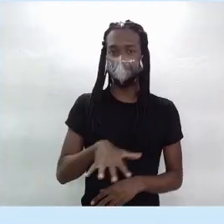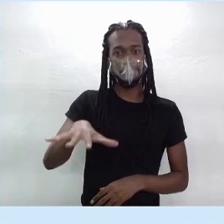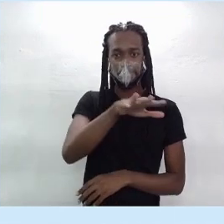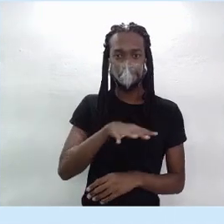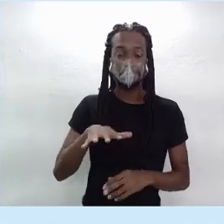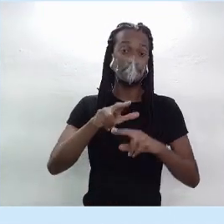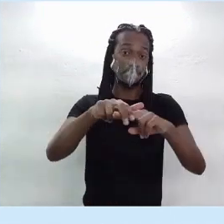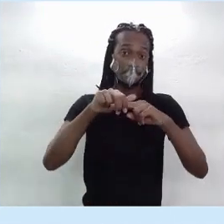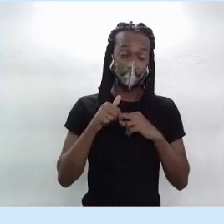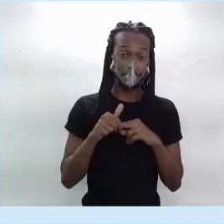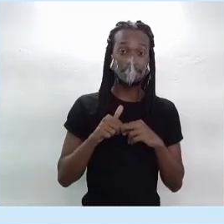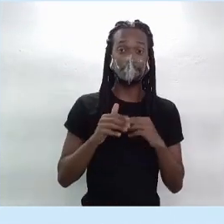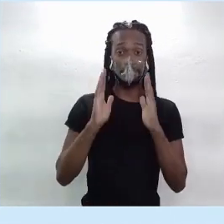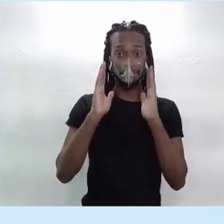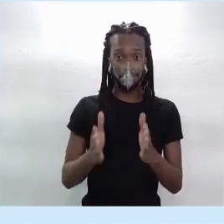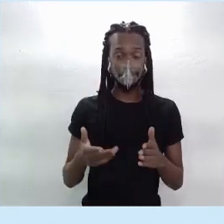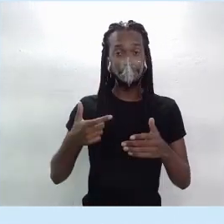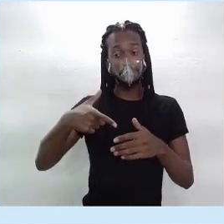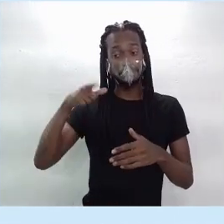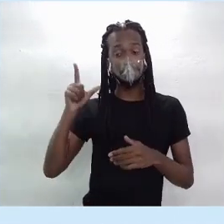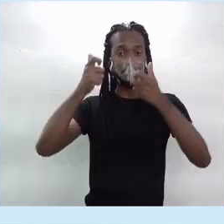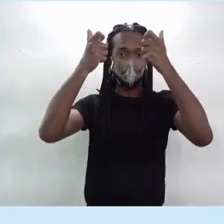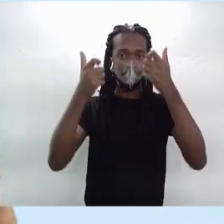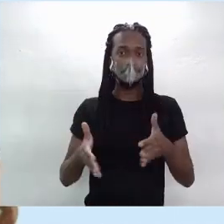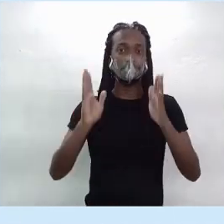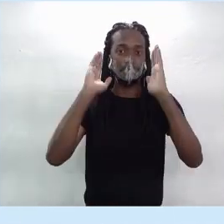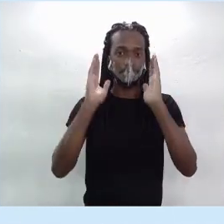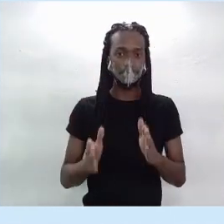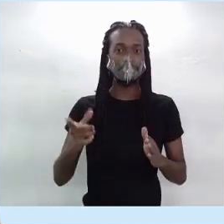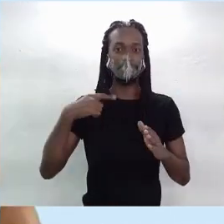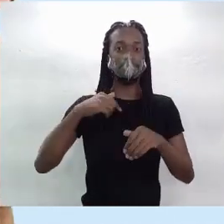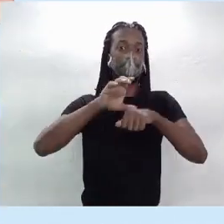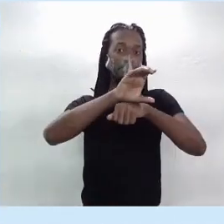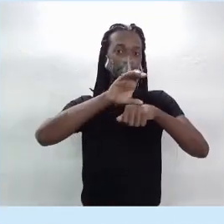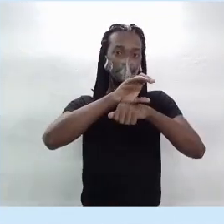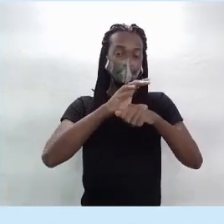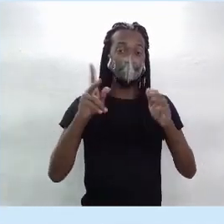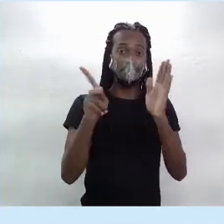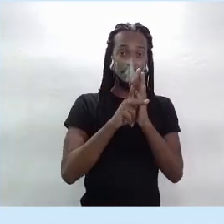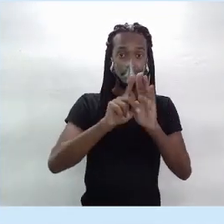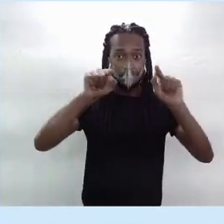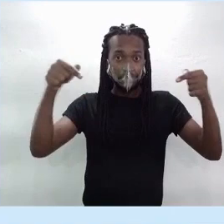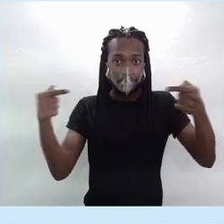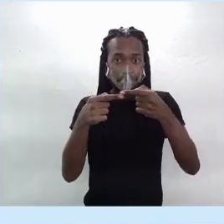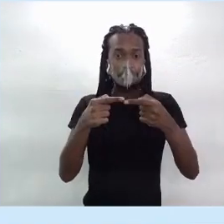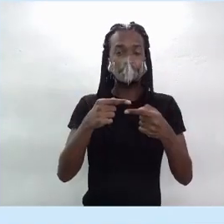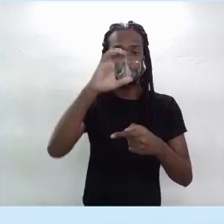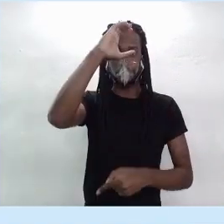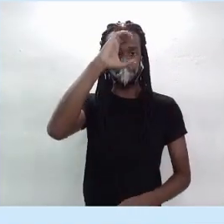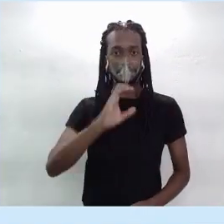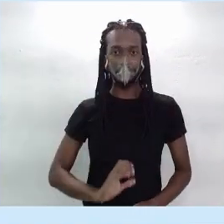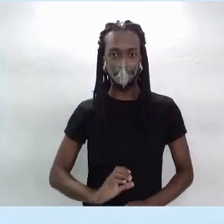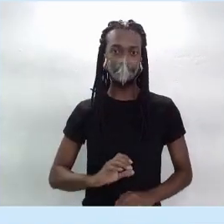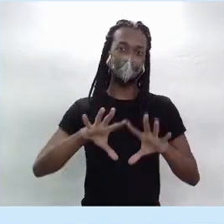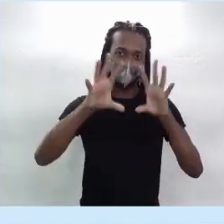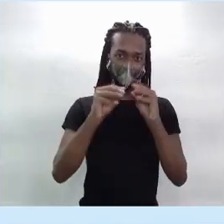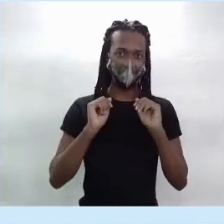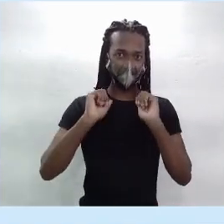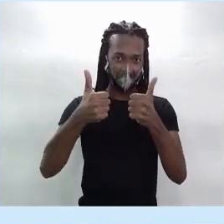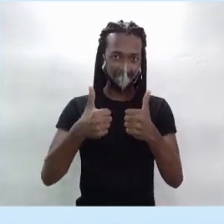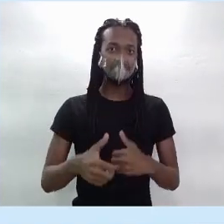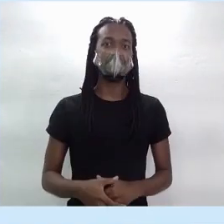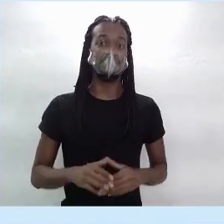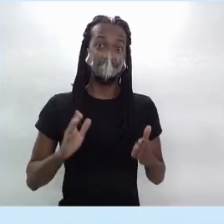representatividade. É por isso que eu falei a vocês que é uma Constituição de teor cidadão, certo?